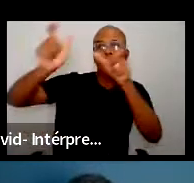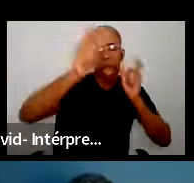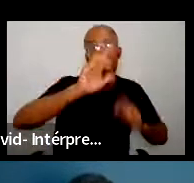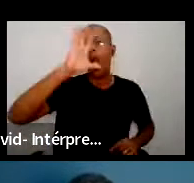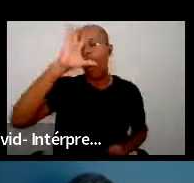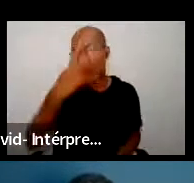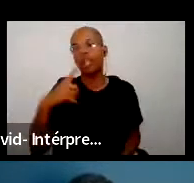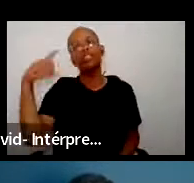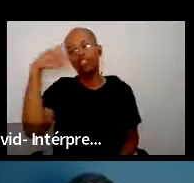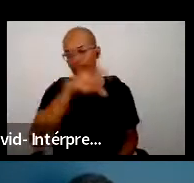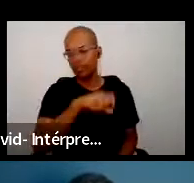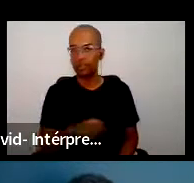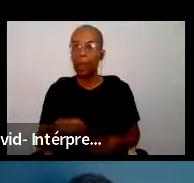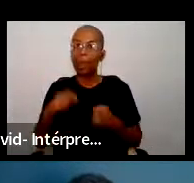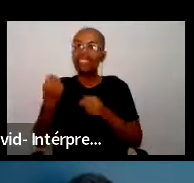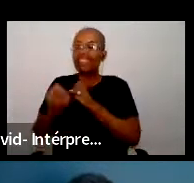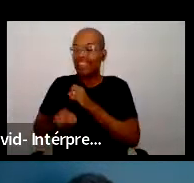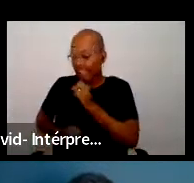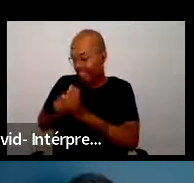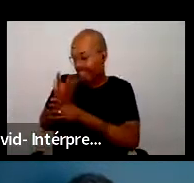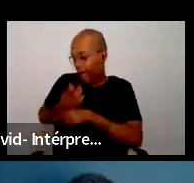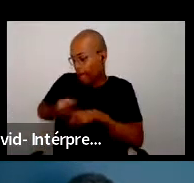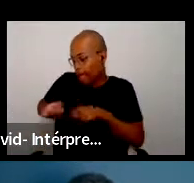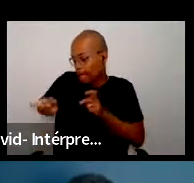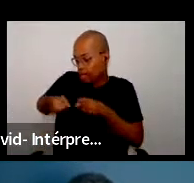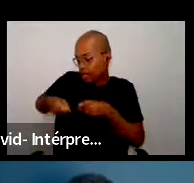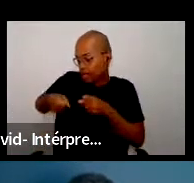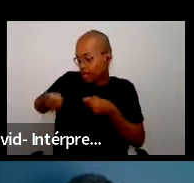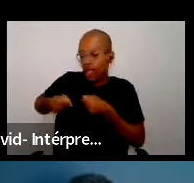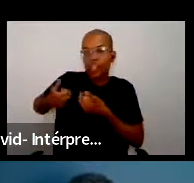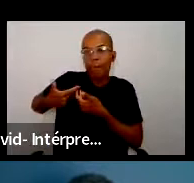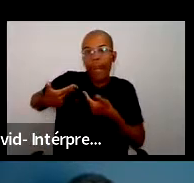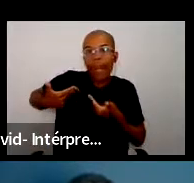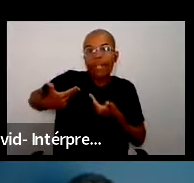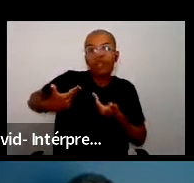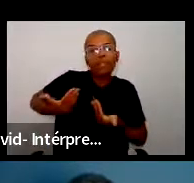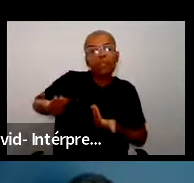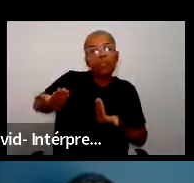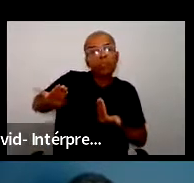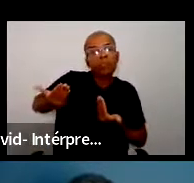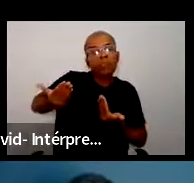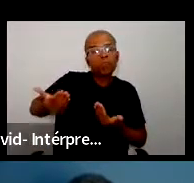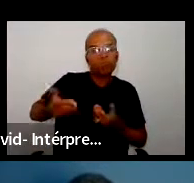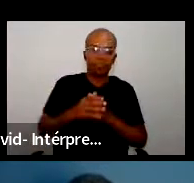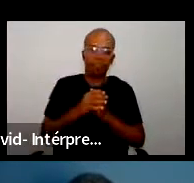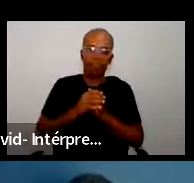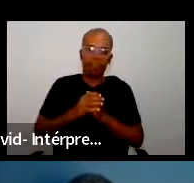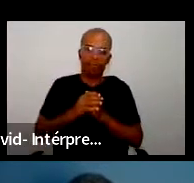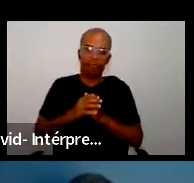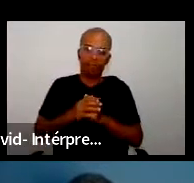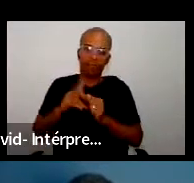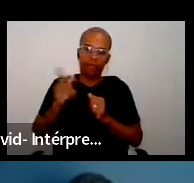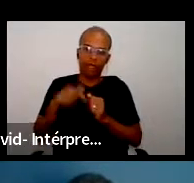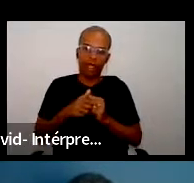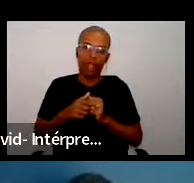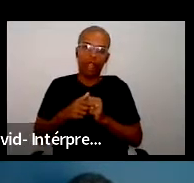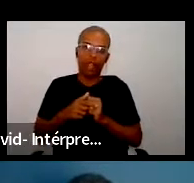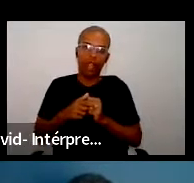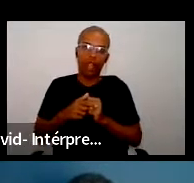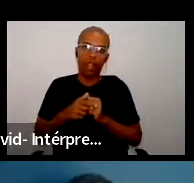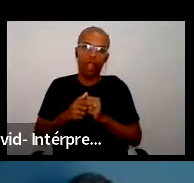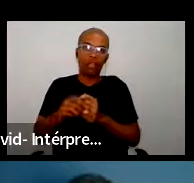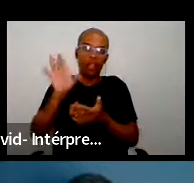E a gente precisa criar possibilidade para que essas realidades sejam questionadas, sejam, na